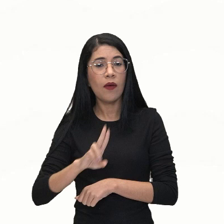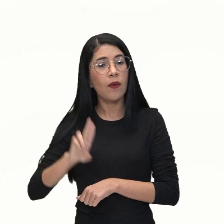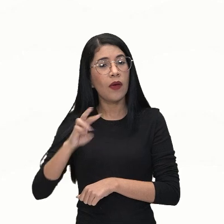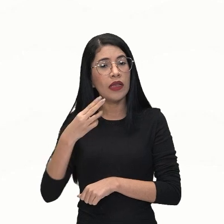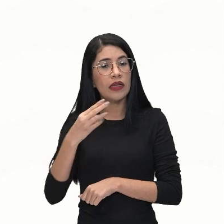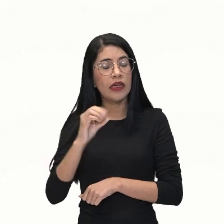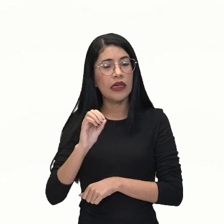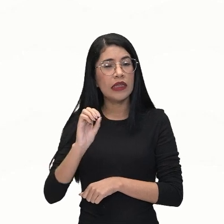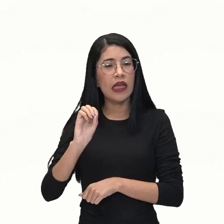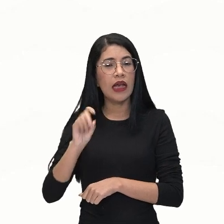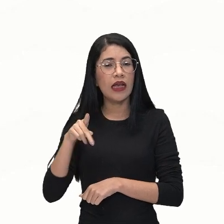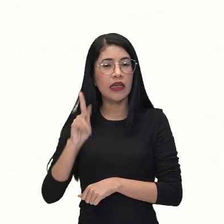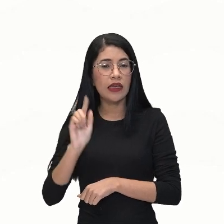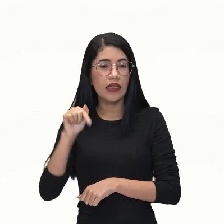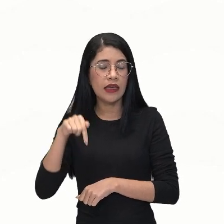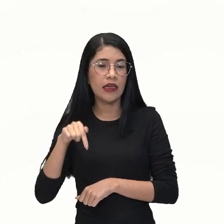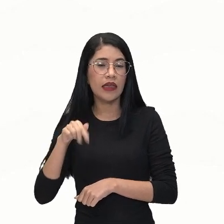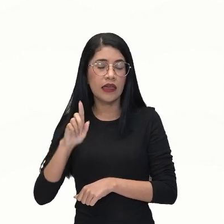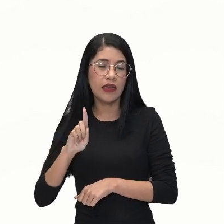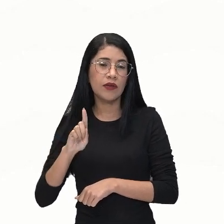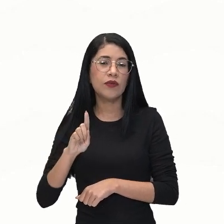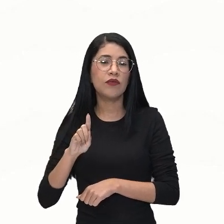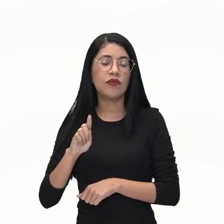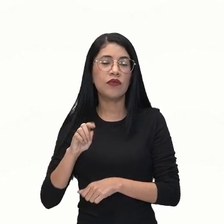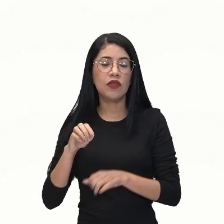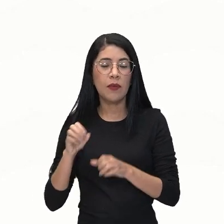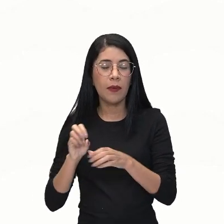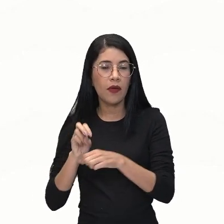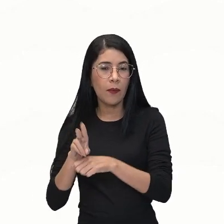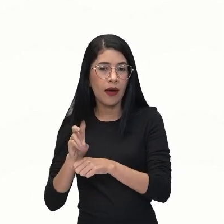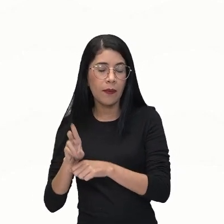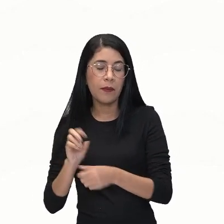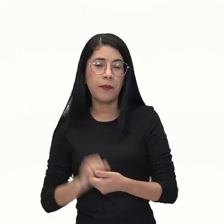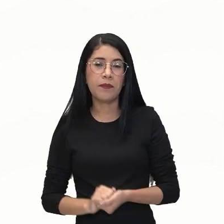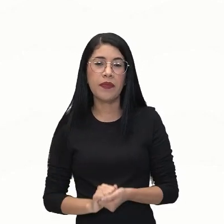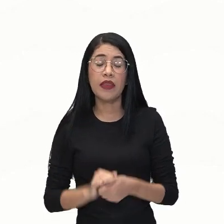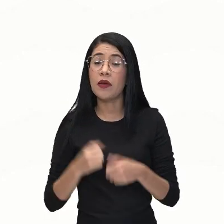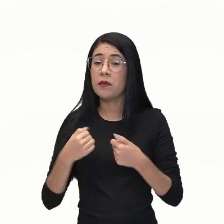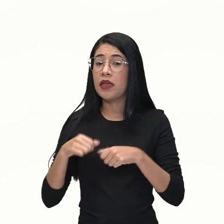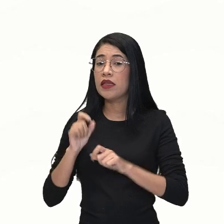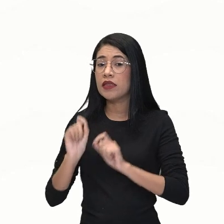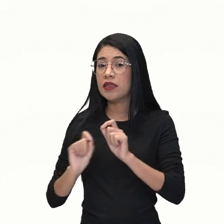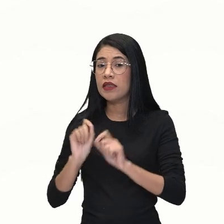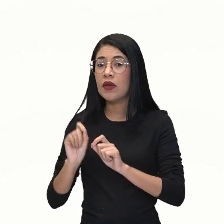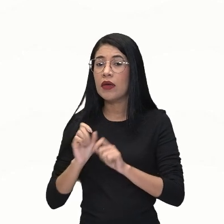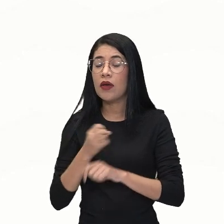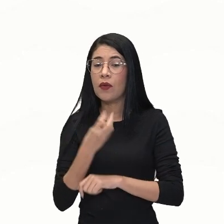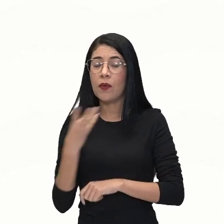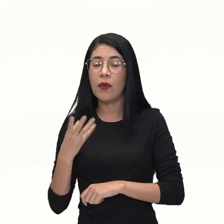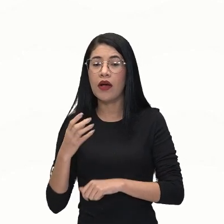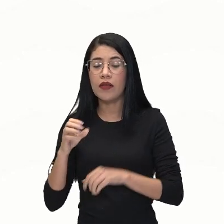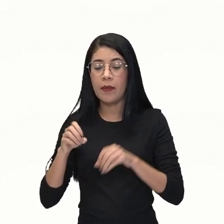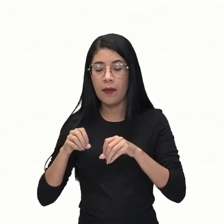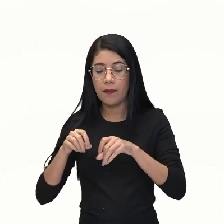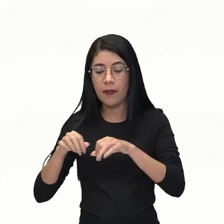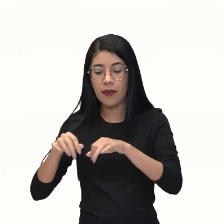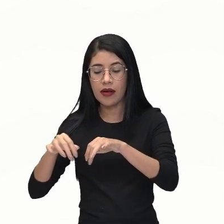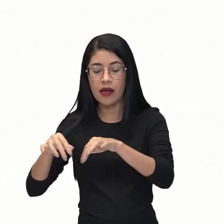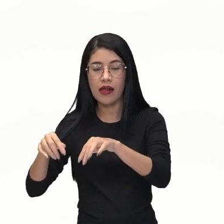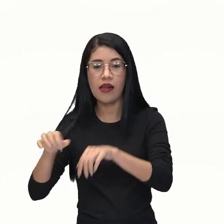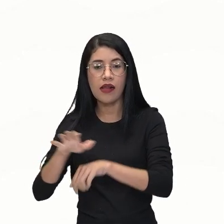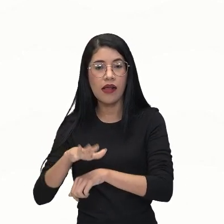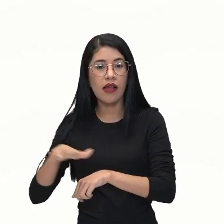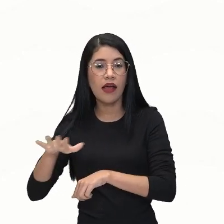de fertilizante. Vamos calcular a quantidade de fertilizante necessária para adubar um pomar